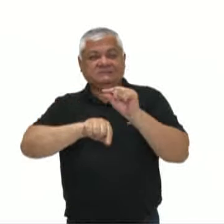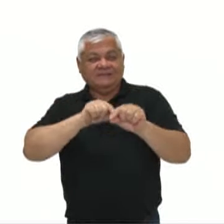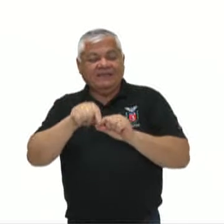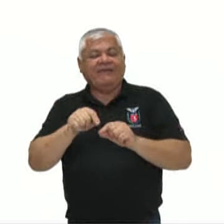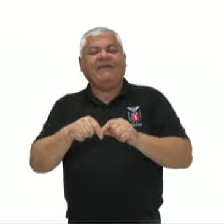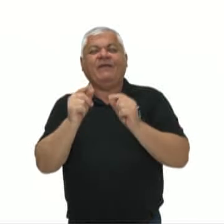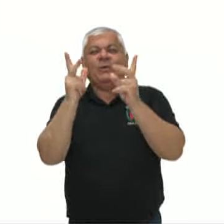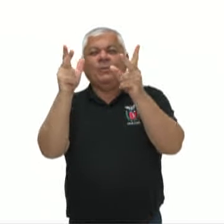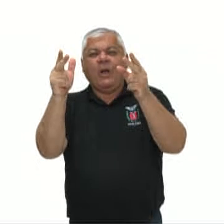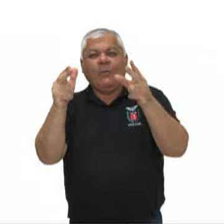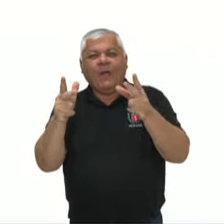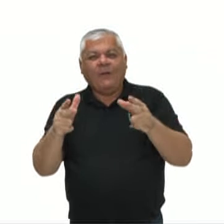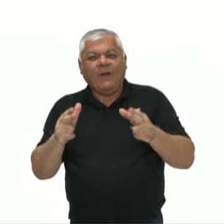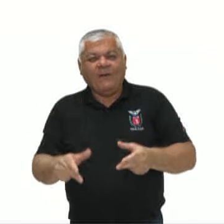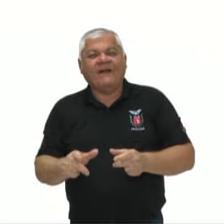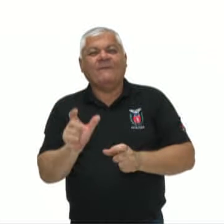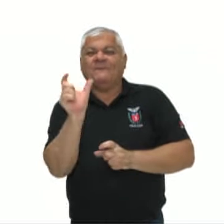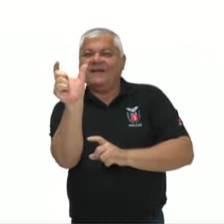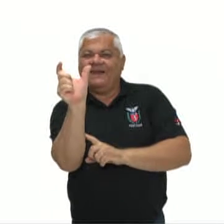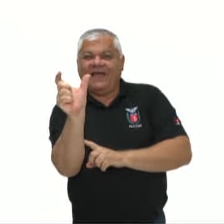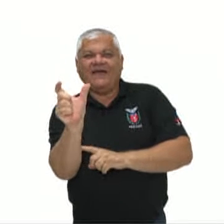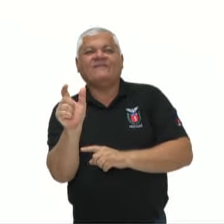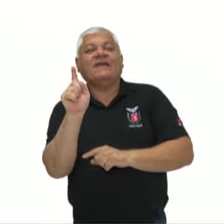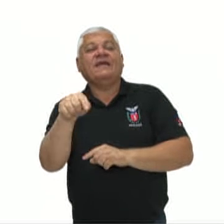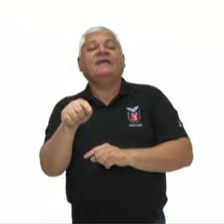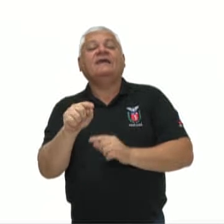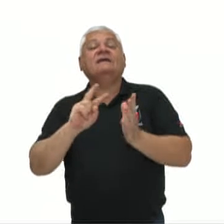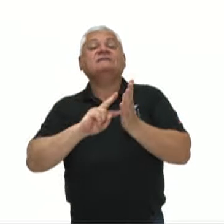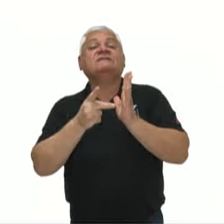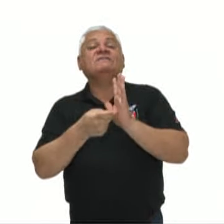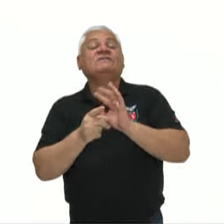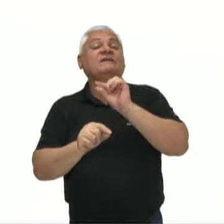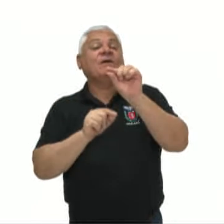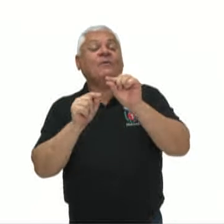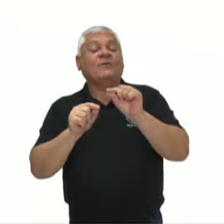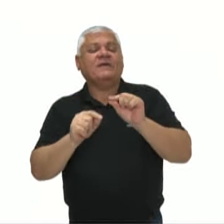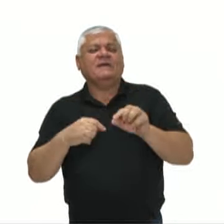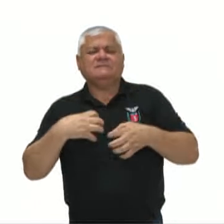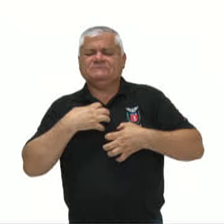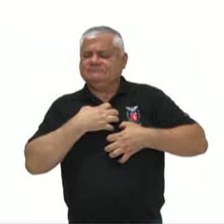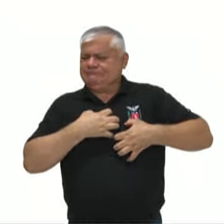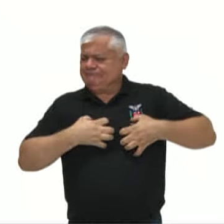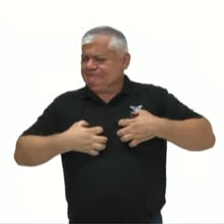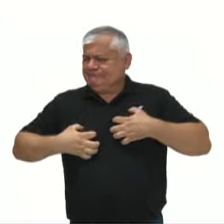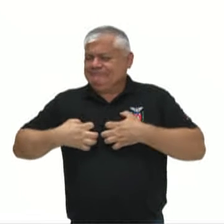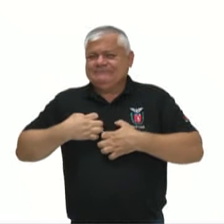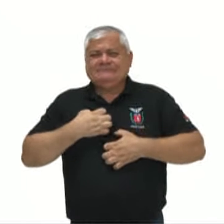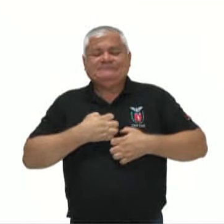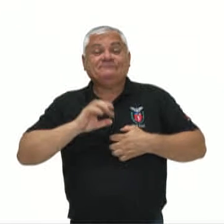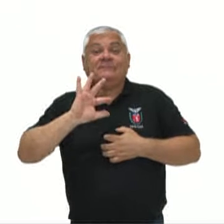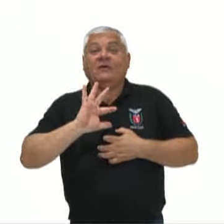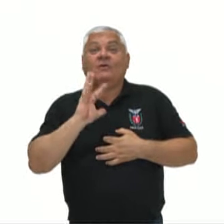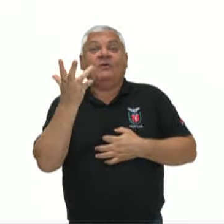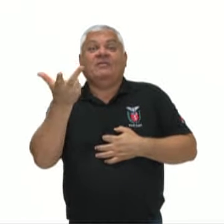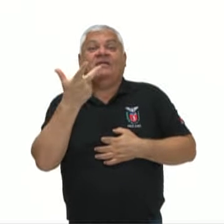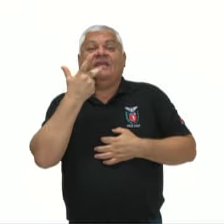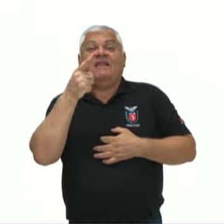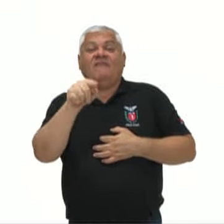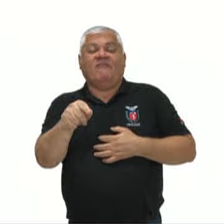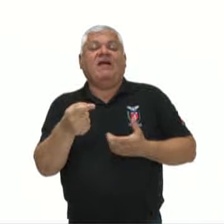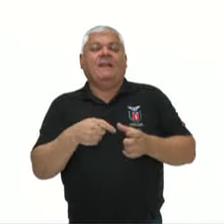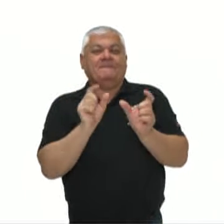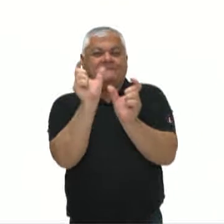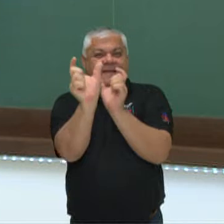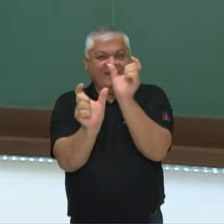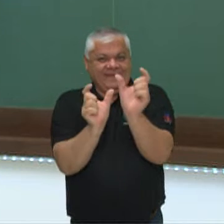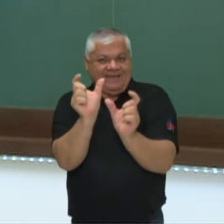sons semelhantes aos de ânsia. Sugere-se que a sensação desagradável ocorre quando ele profere os